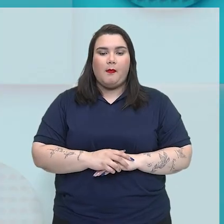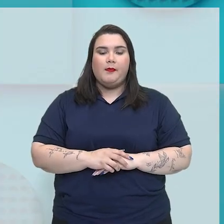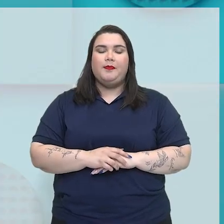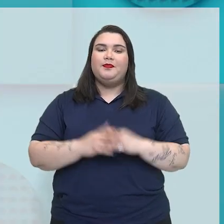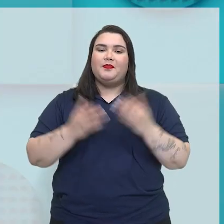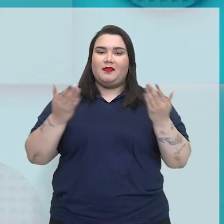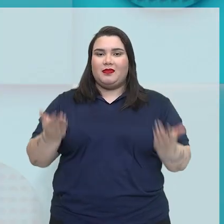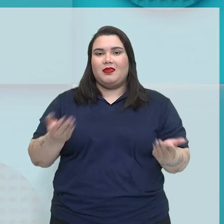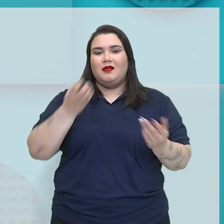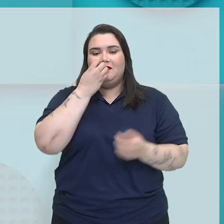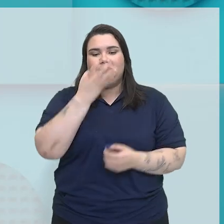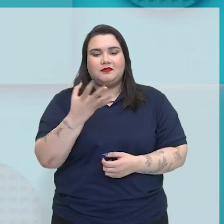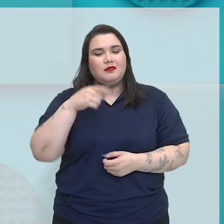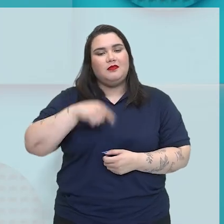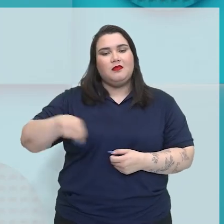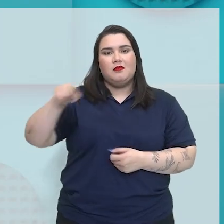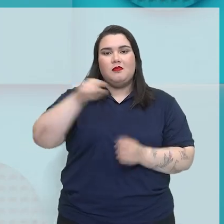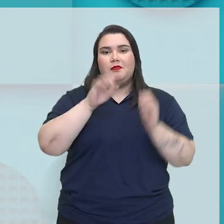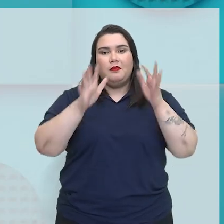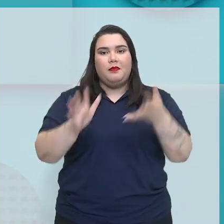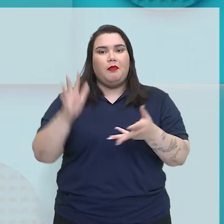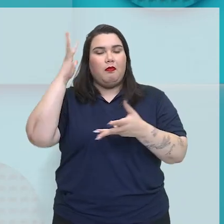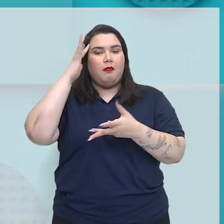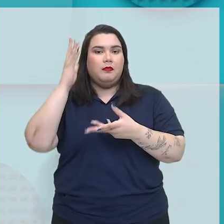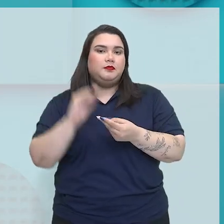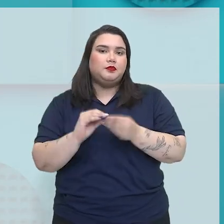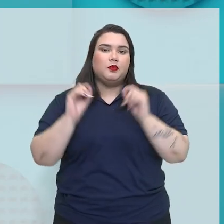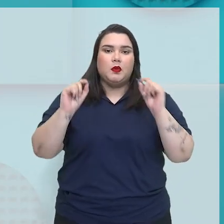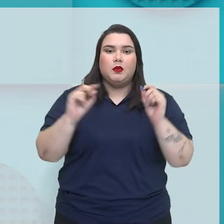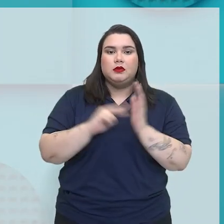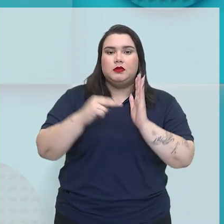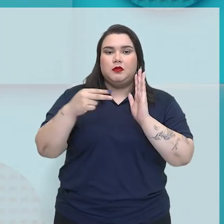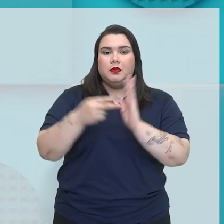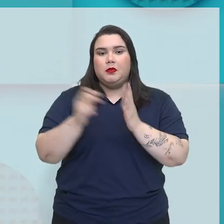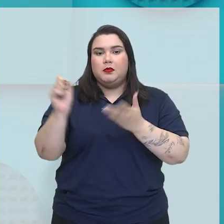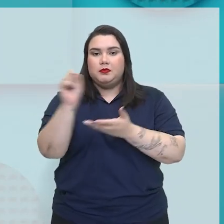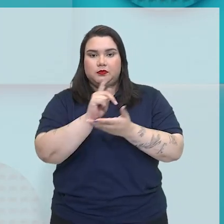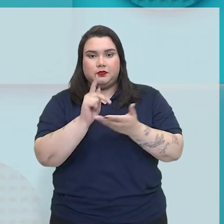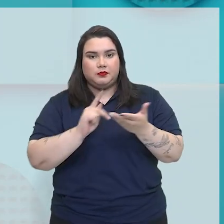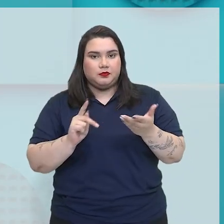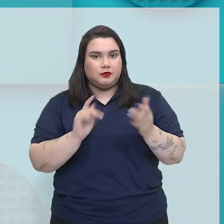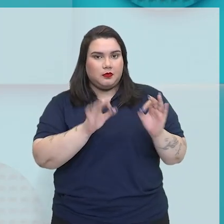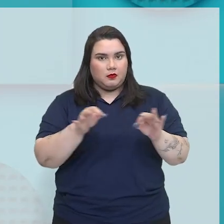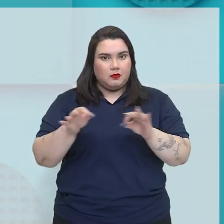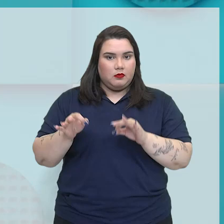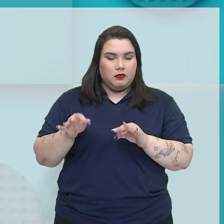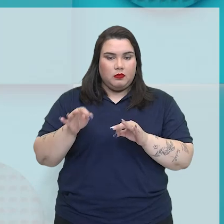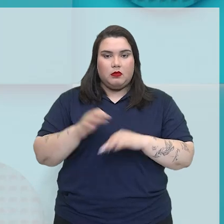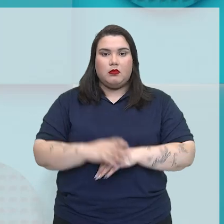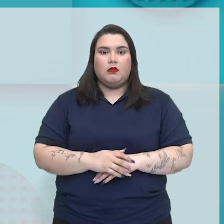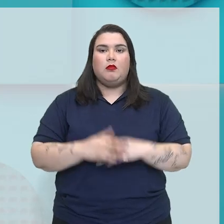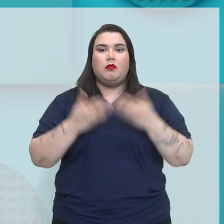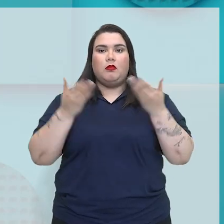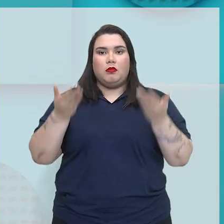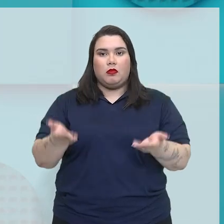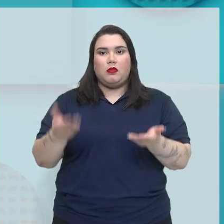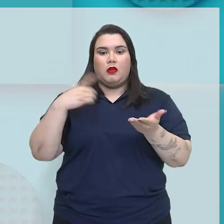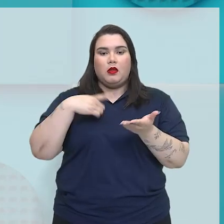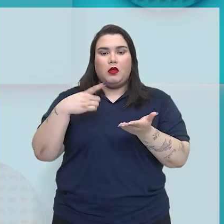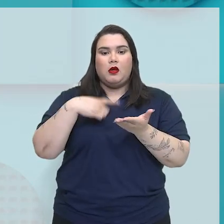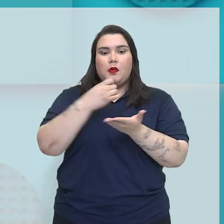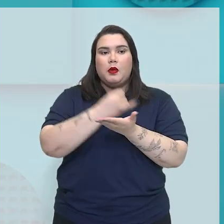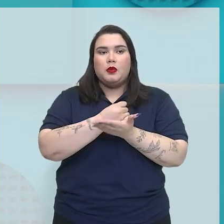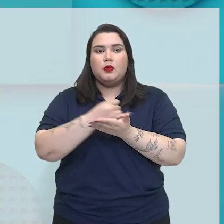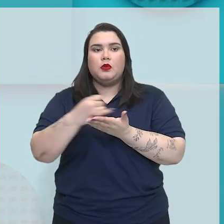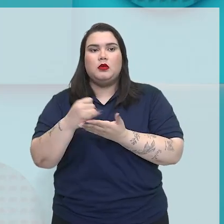Muito bem, então vocês já tiveram uma ideia do que seja um poema, né? Então, ele foi